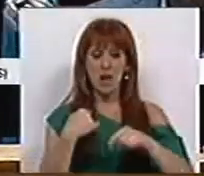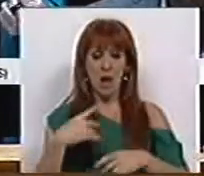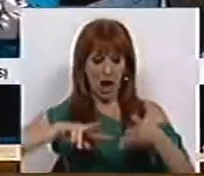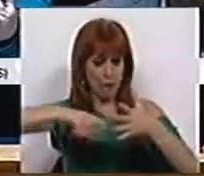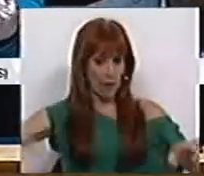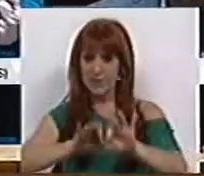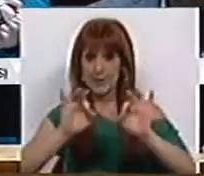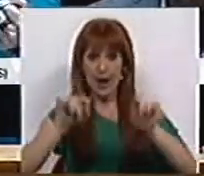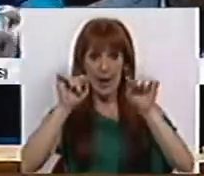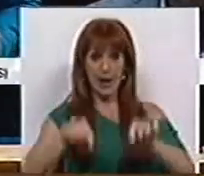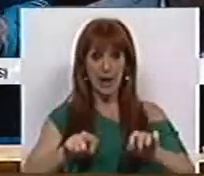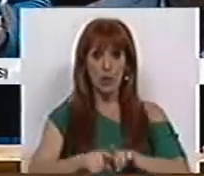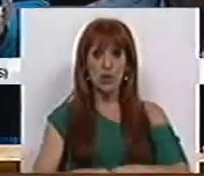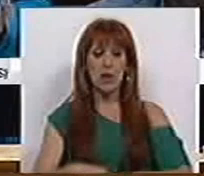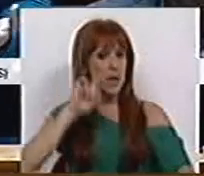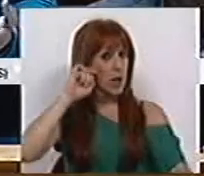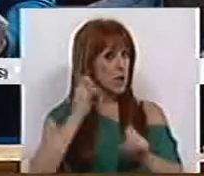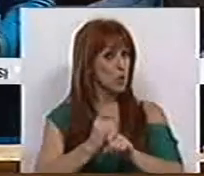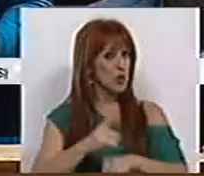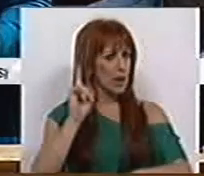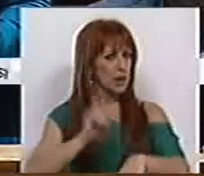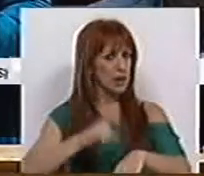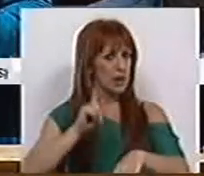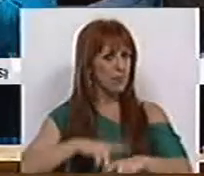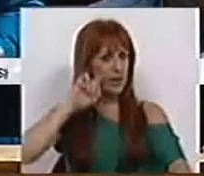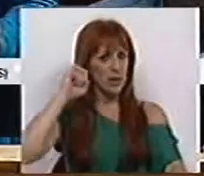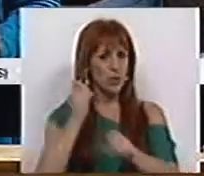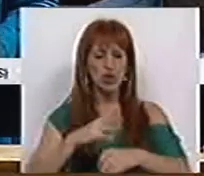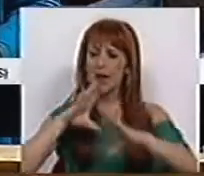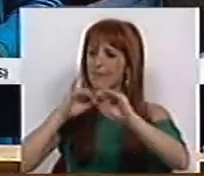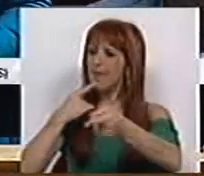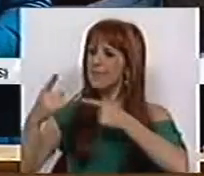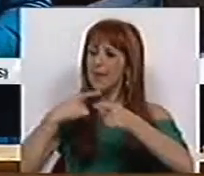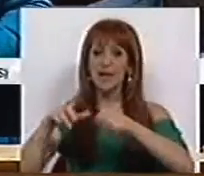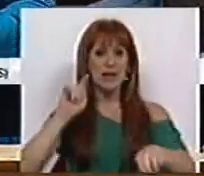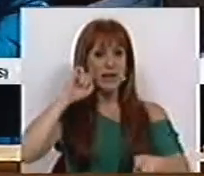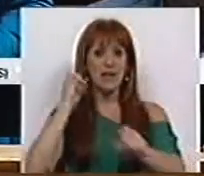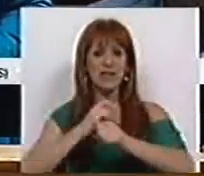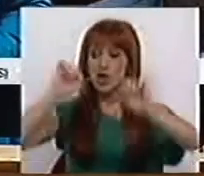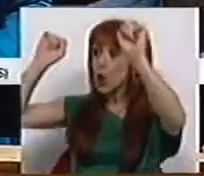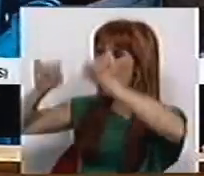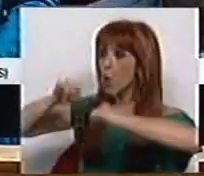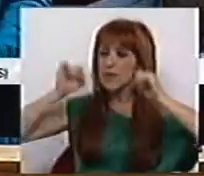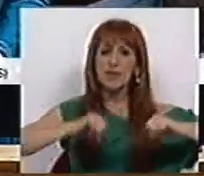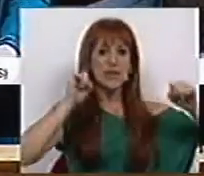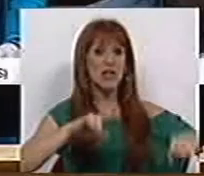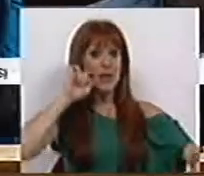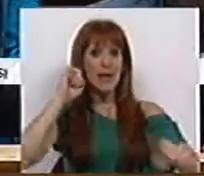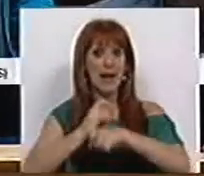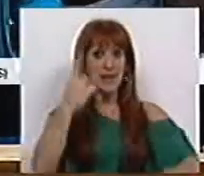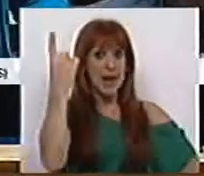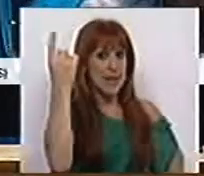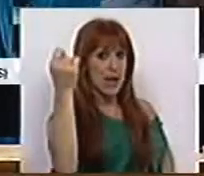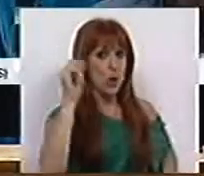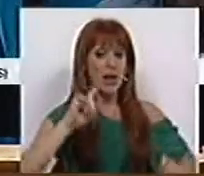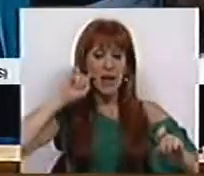reformas desta natureza exigem tempo exigem de algo e exigem consensos exigem